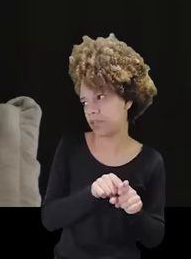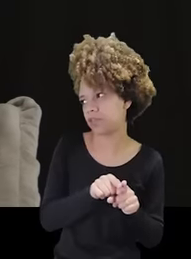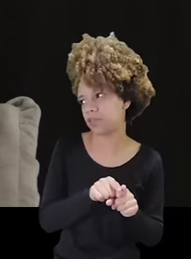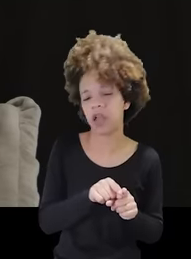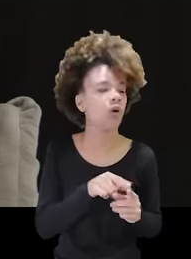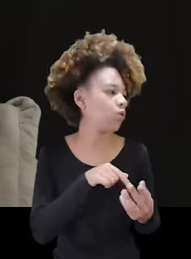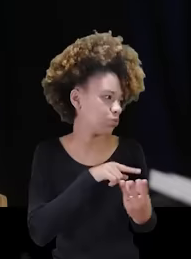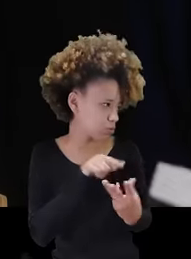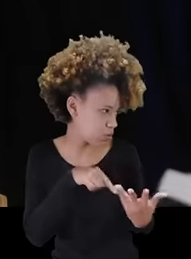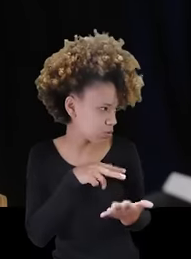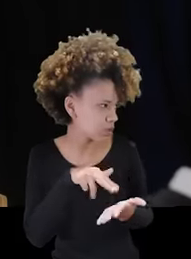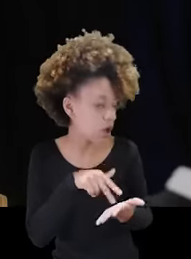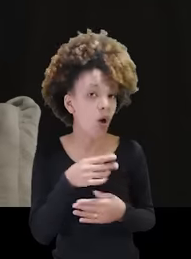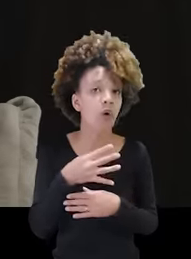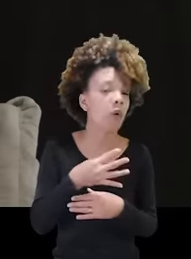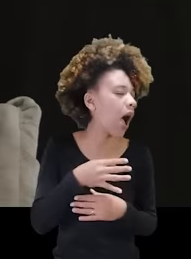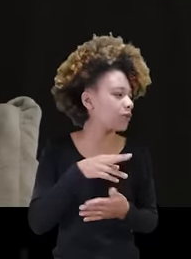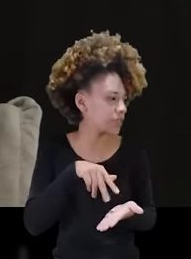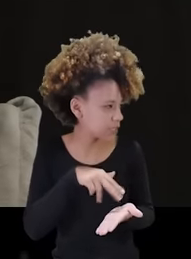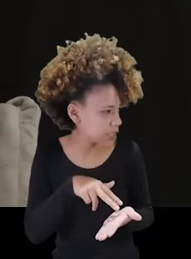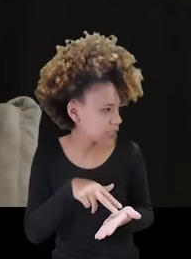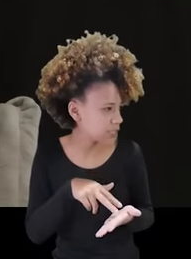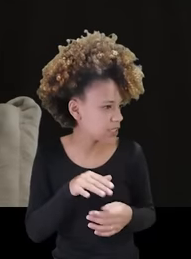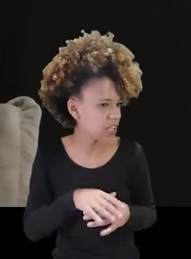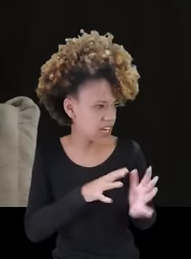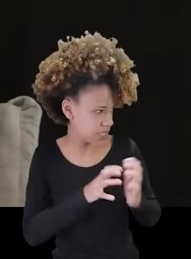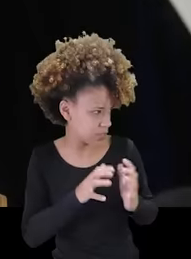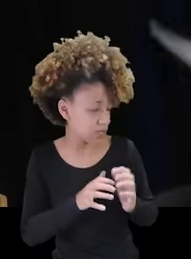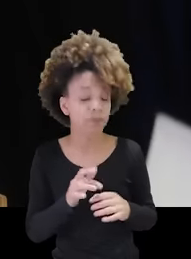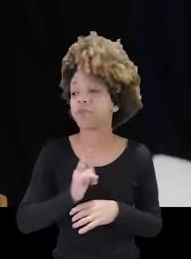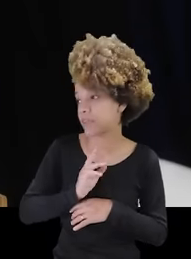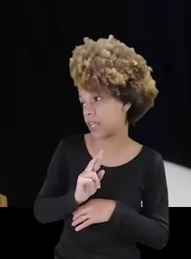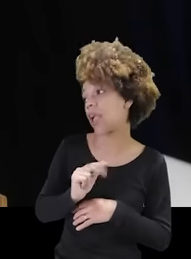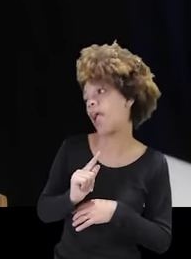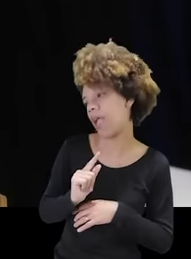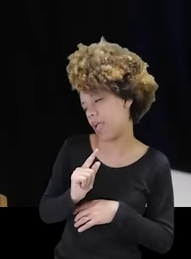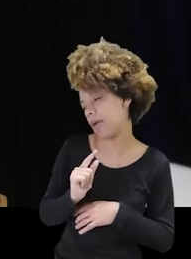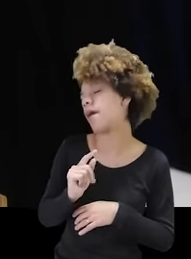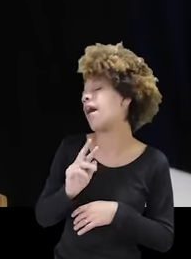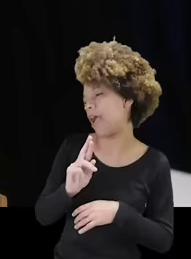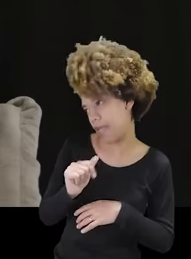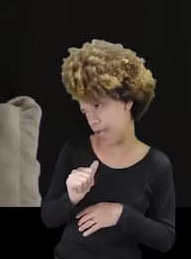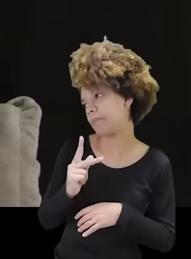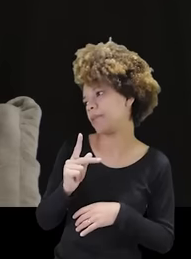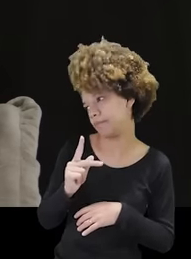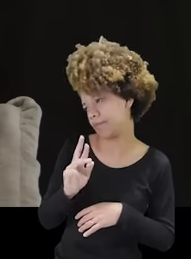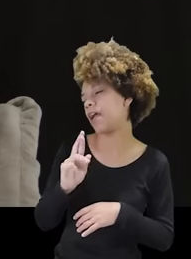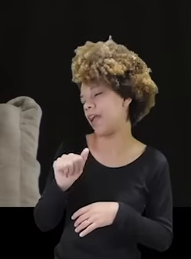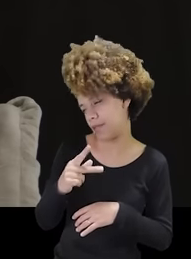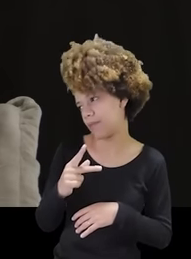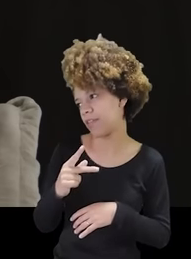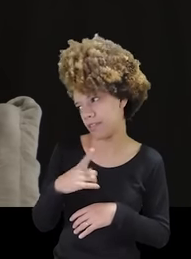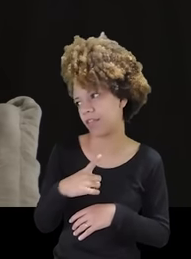E aí tem outros que dançam tem quatro que dançam e eles tratam entre si eu danço é o reto tenho rap